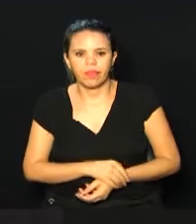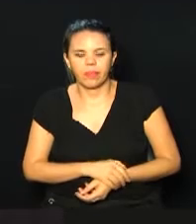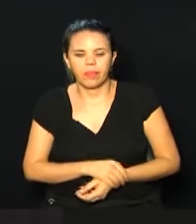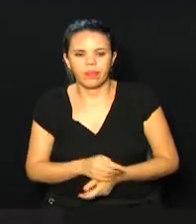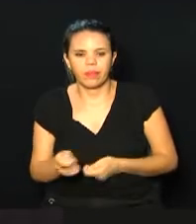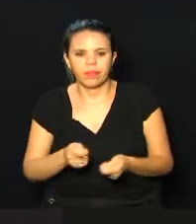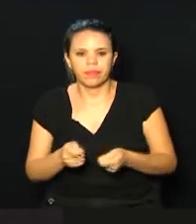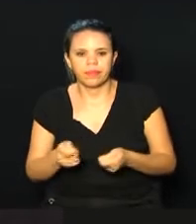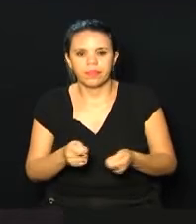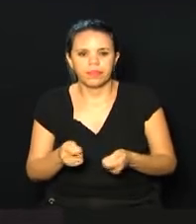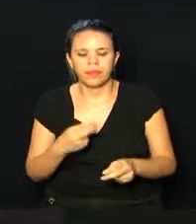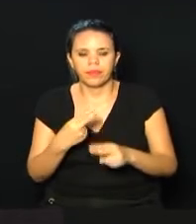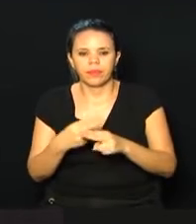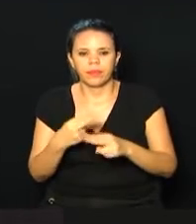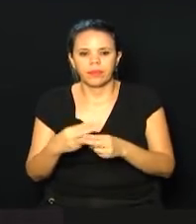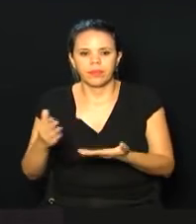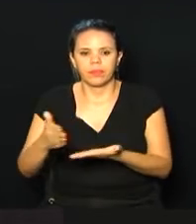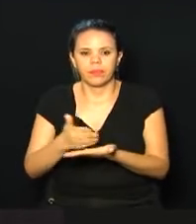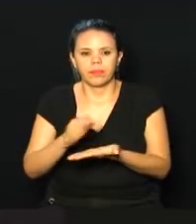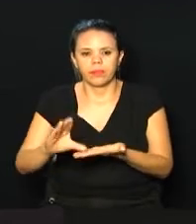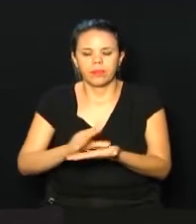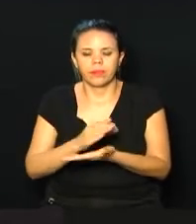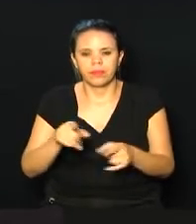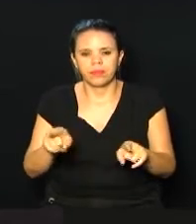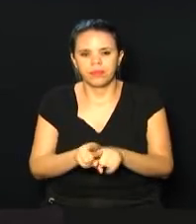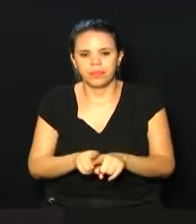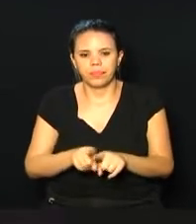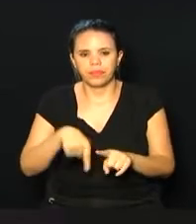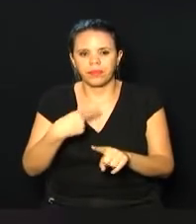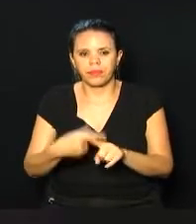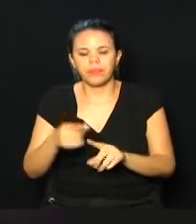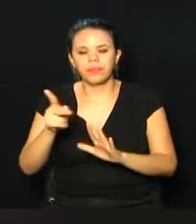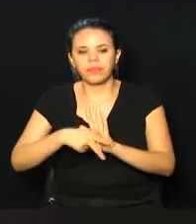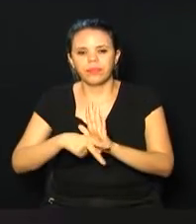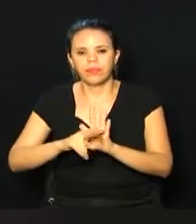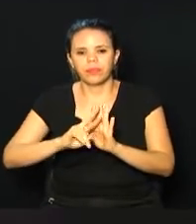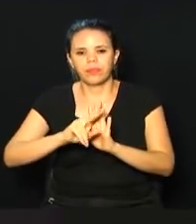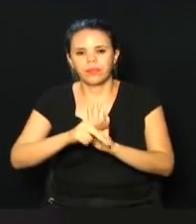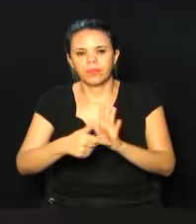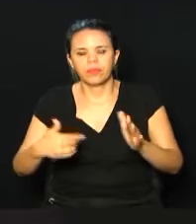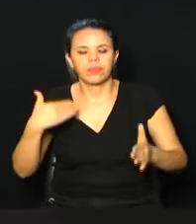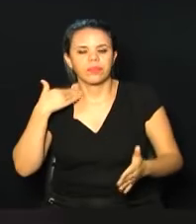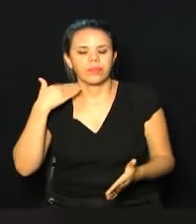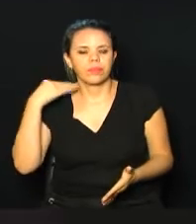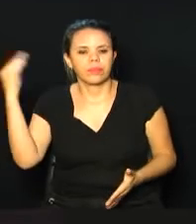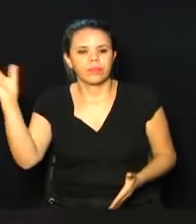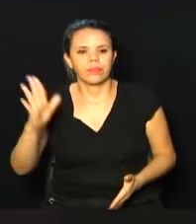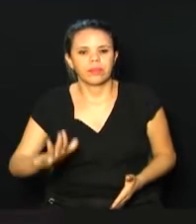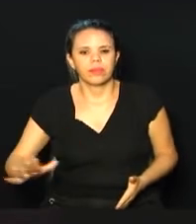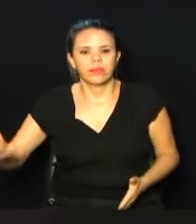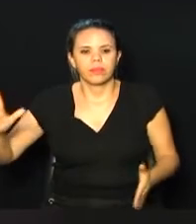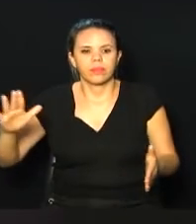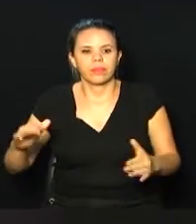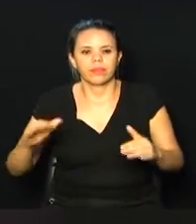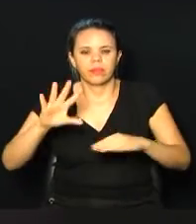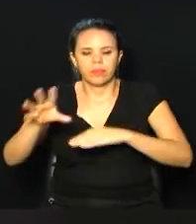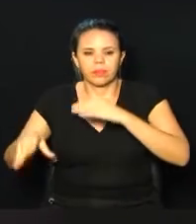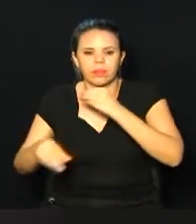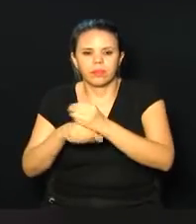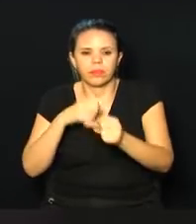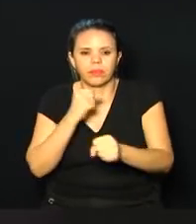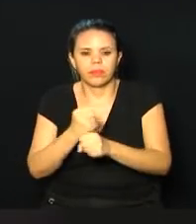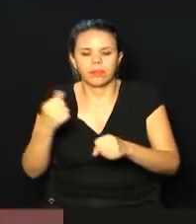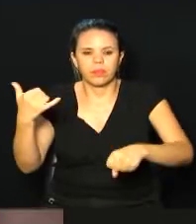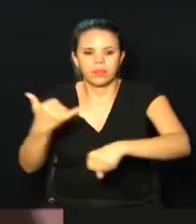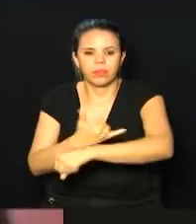preponderantemente da Caixa Econômica Federal, e também outros projetos que são do Banco do Brasil, que vão complementar as obras de